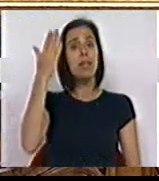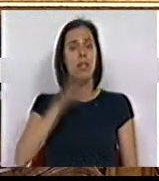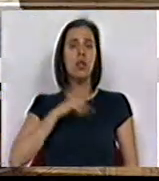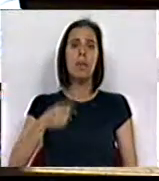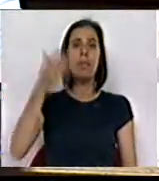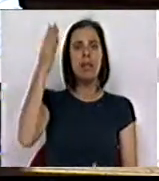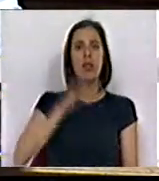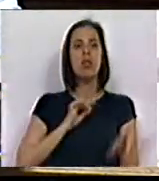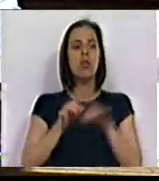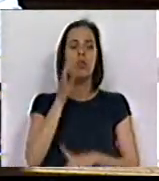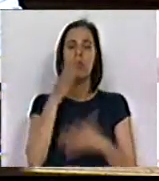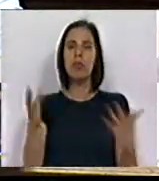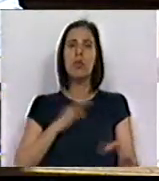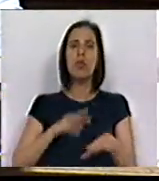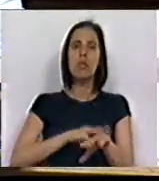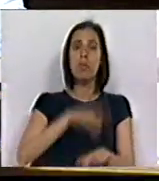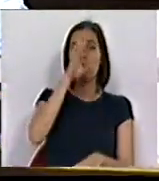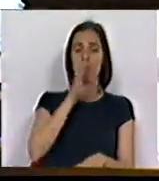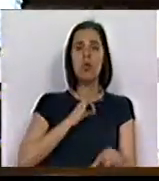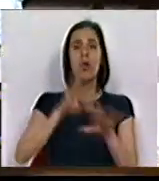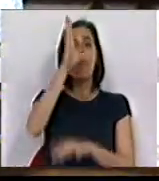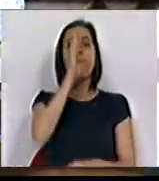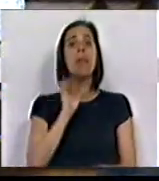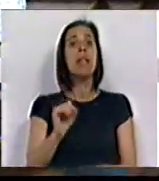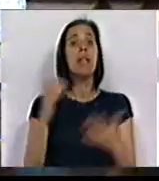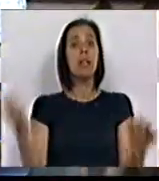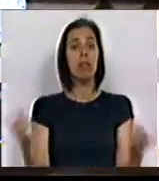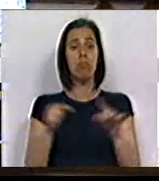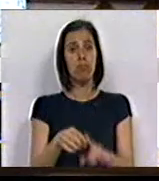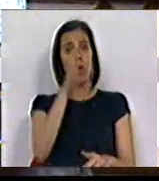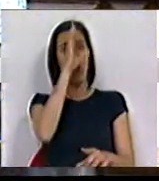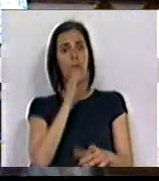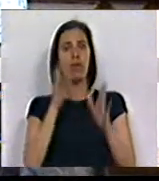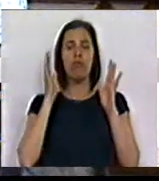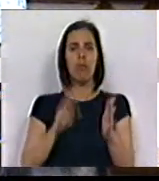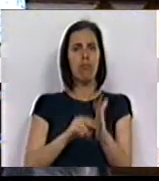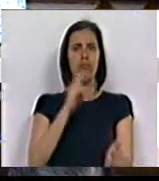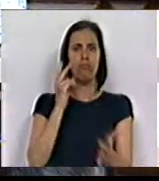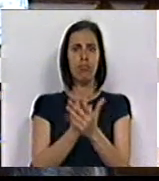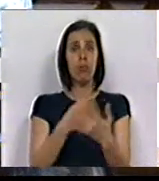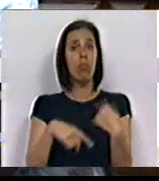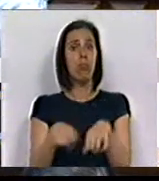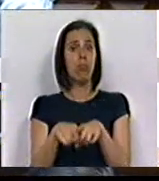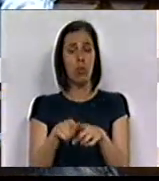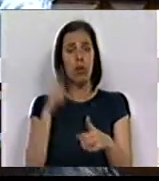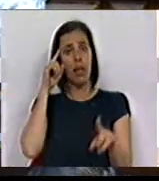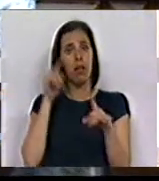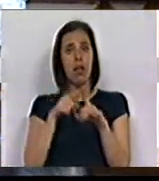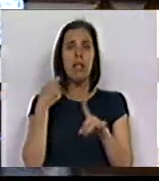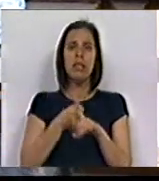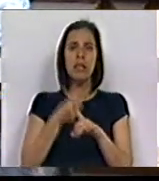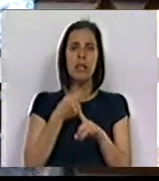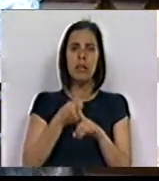Presidente, Senhora Presidente, Senhores Deputados, Senhores Membros do Governo, Senhor Ministro, perante um Governo já derrotado politicamente pela intensa